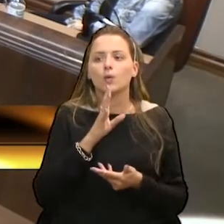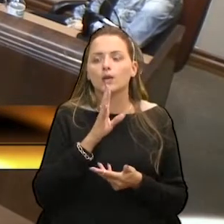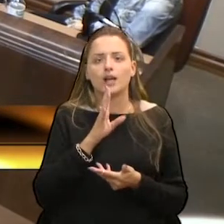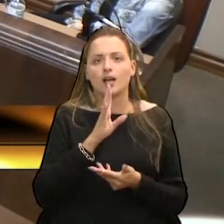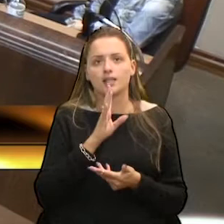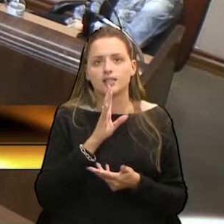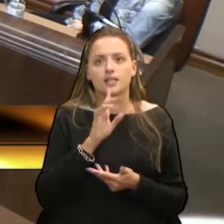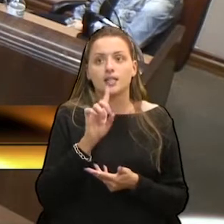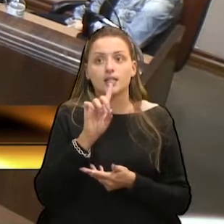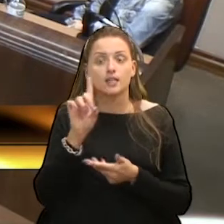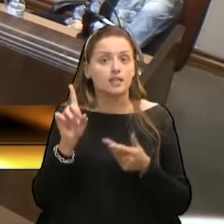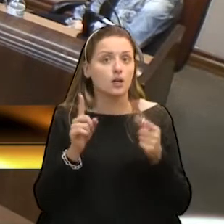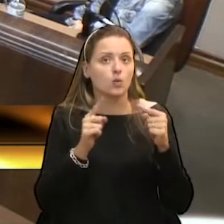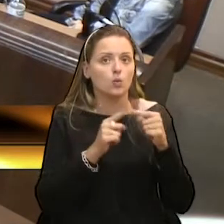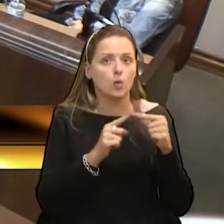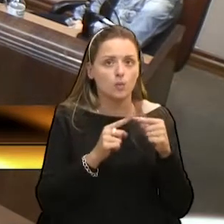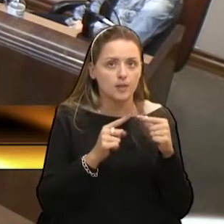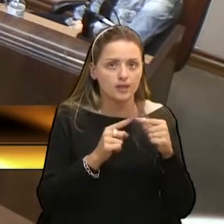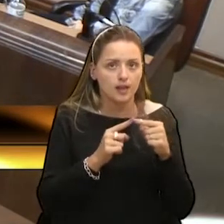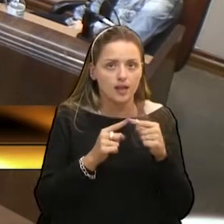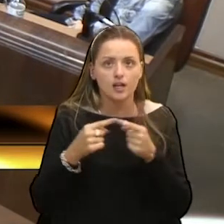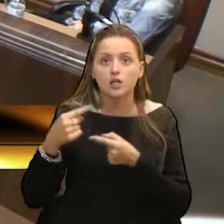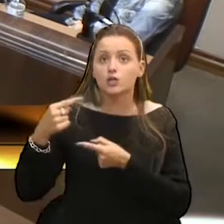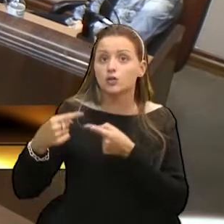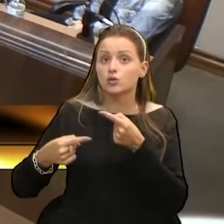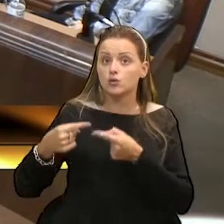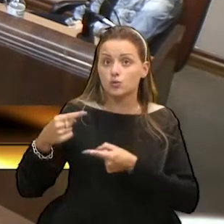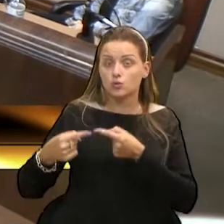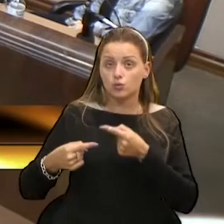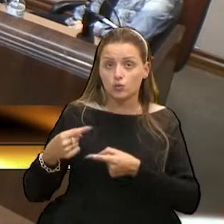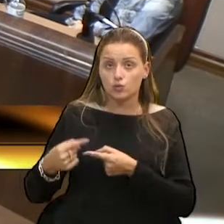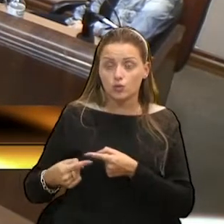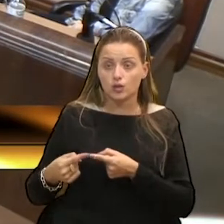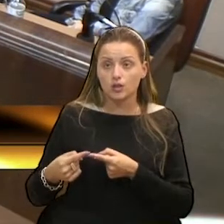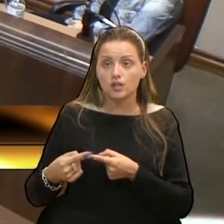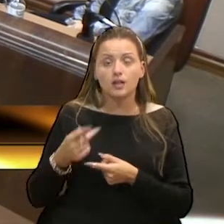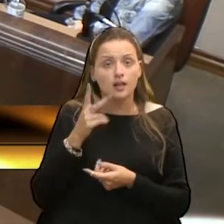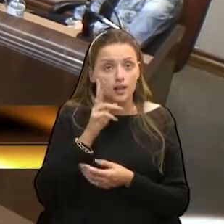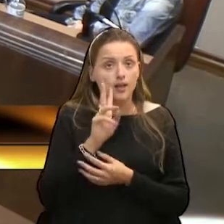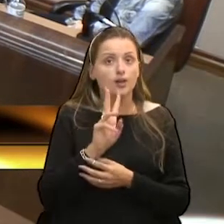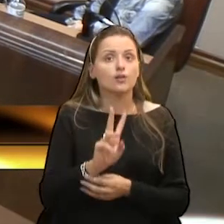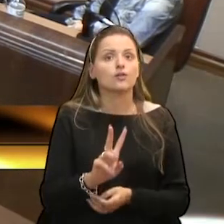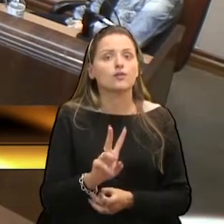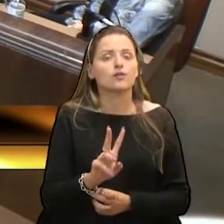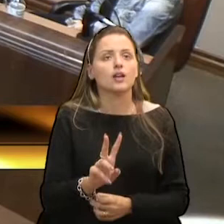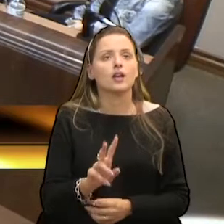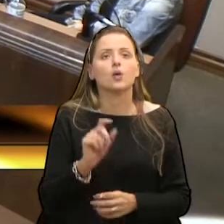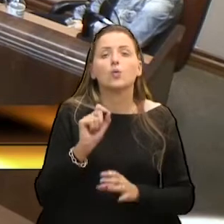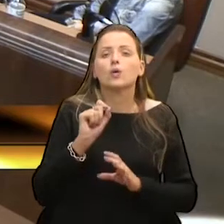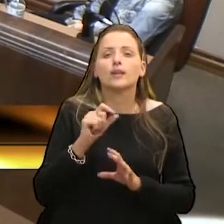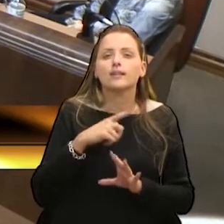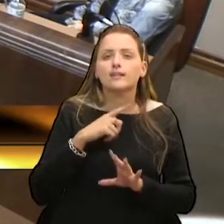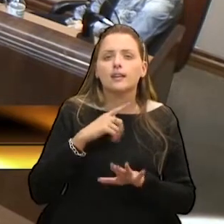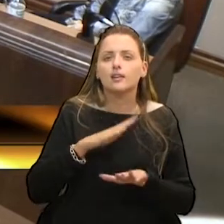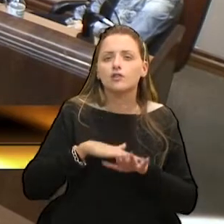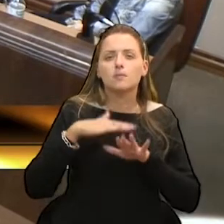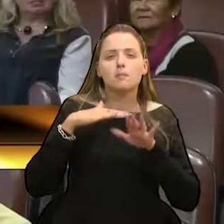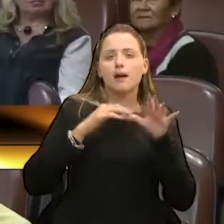contradizê-lo, discutir com ele e, afinal, arrancar-lhe os mais íntimos